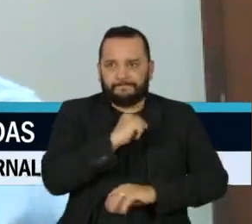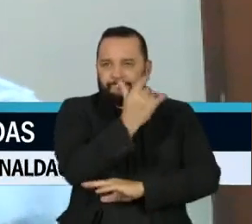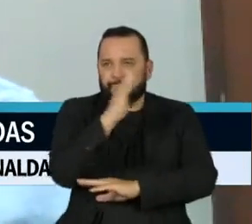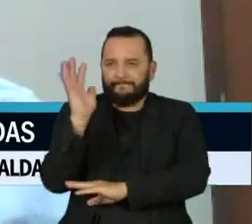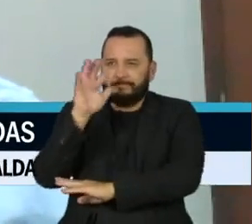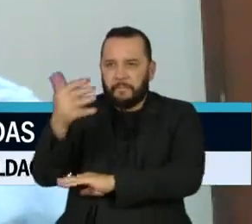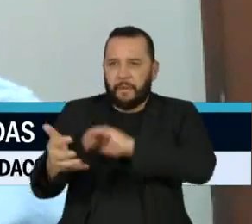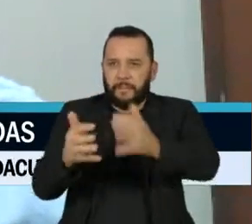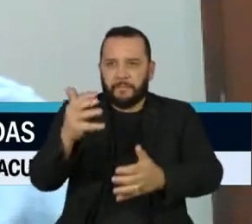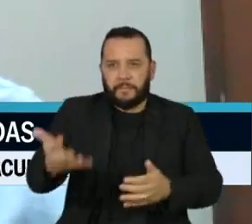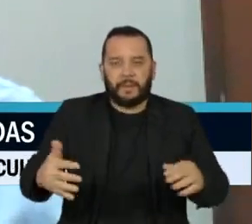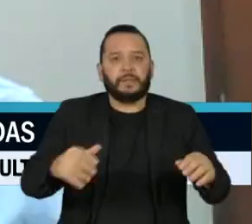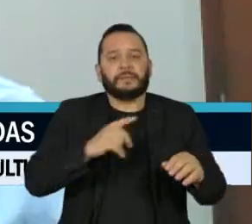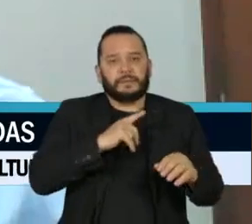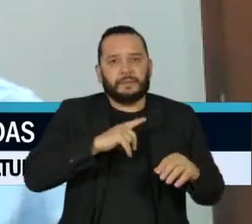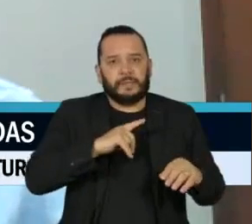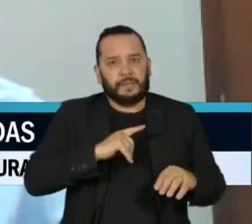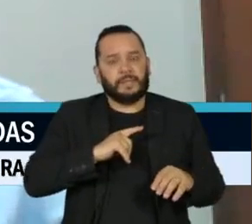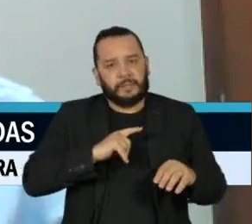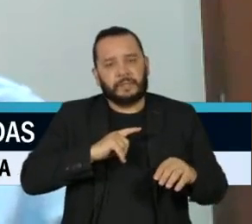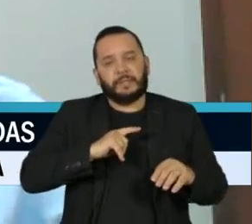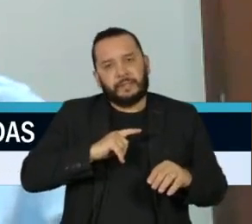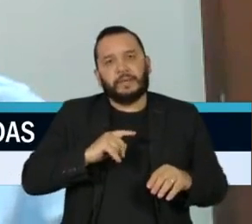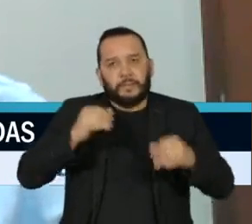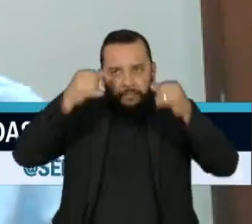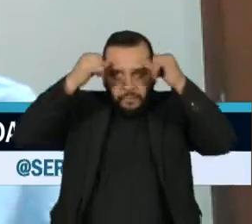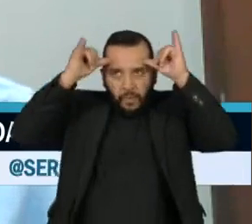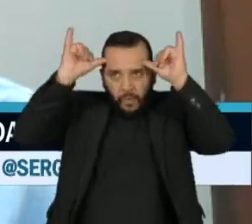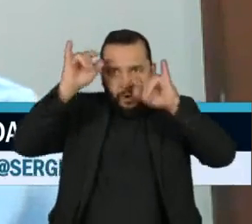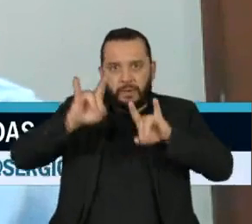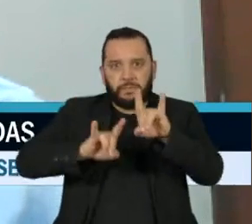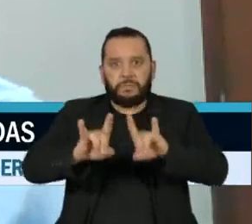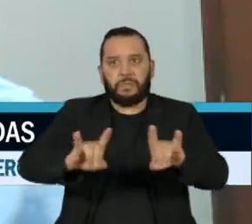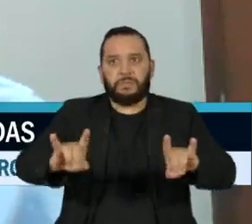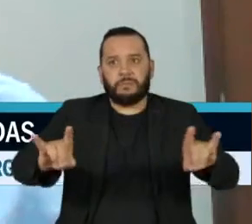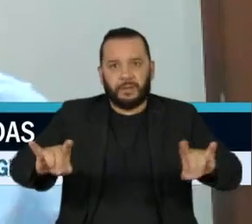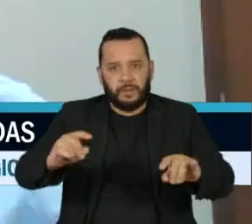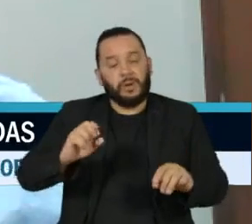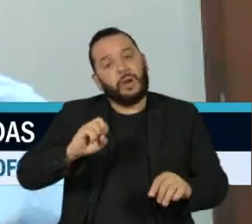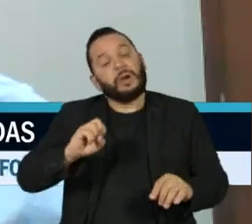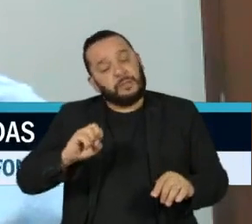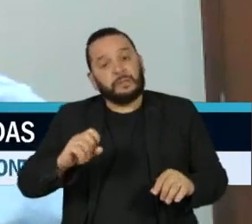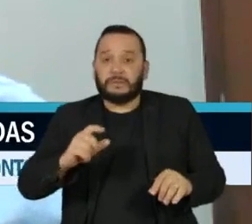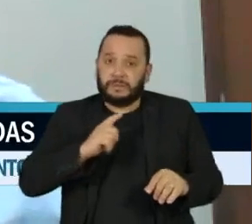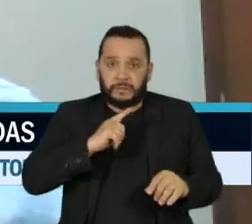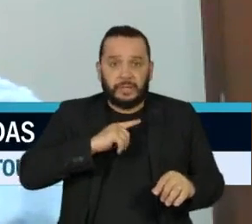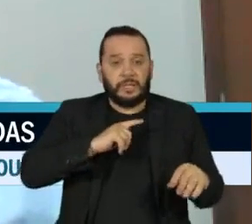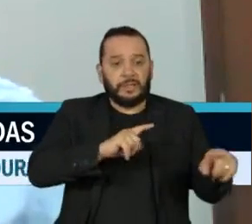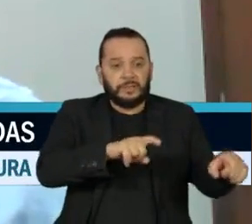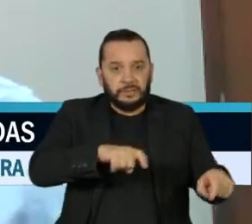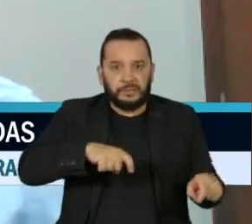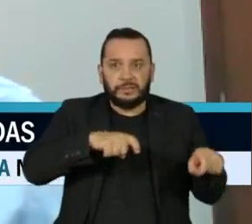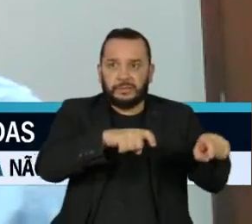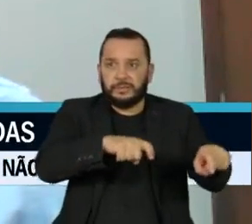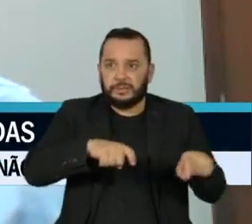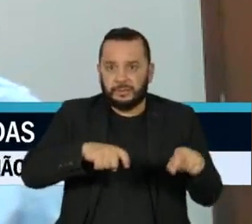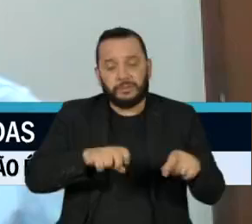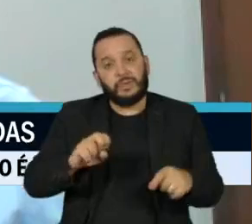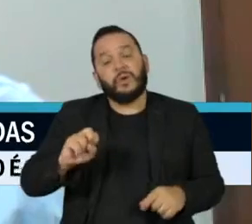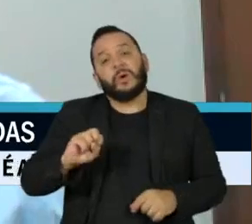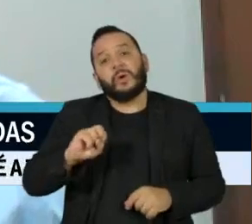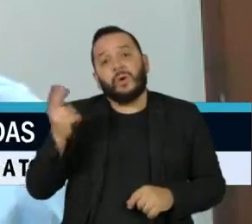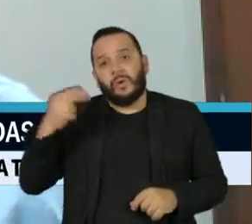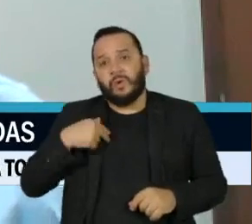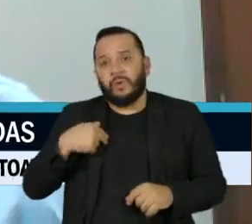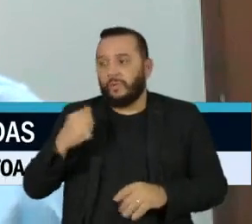ou a degradação de uma floresta que continua em pé, mas teve um corte seletivo, ou até mesmo a regeneração de florestas